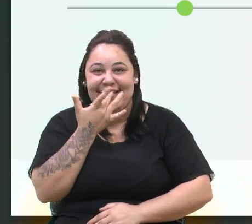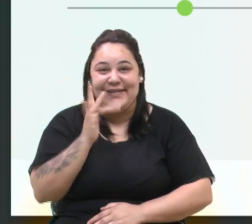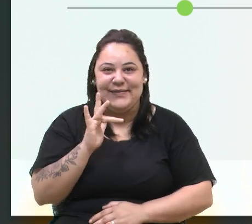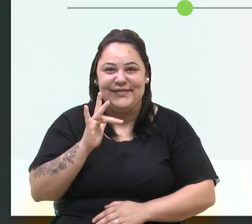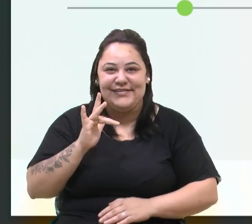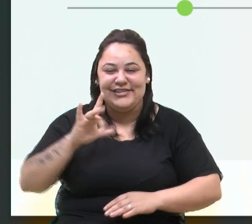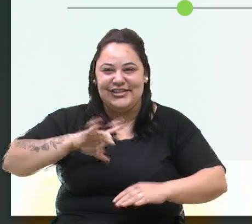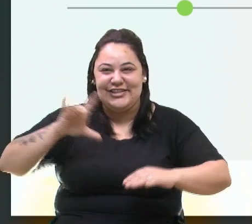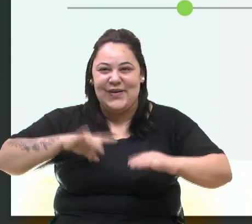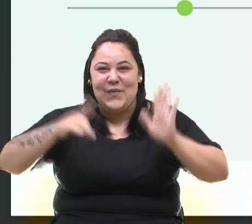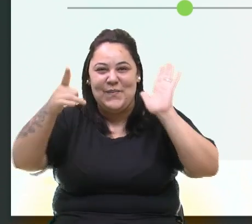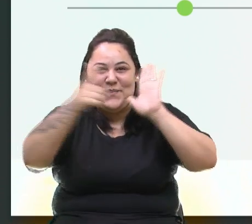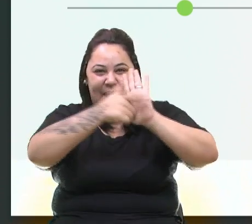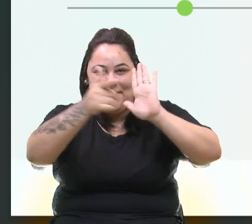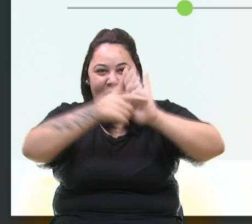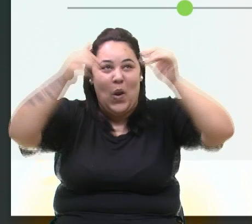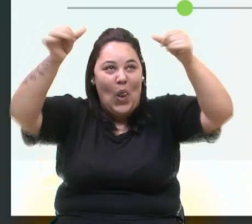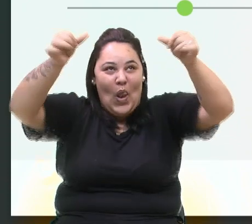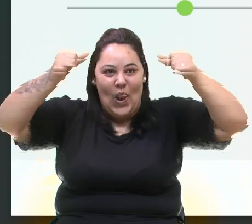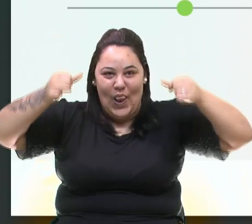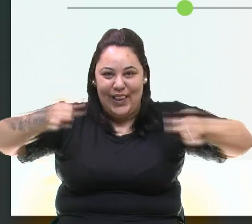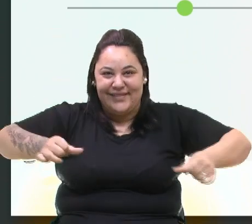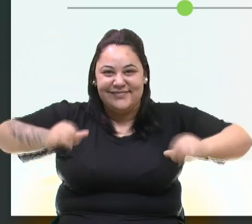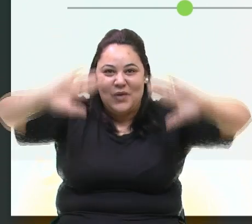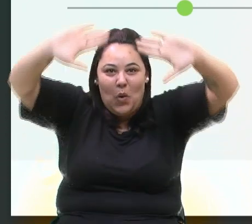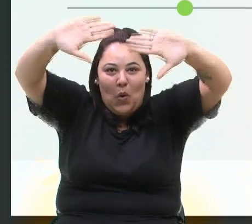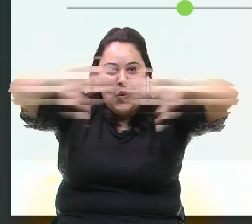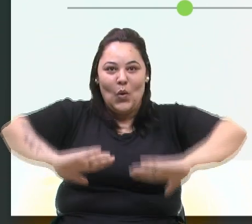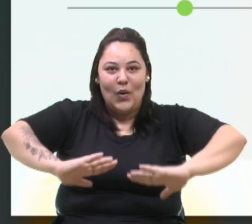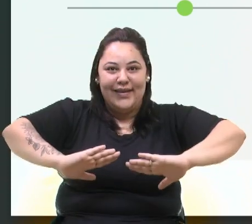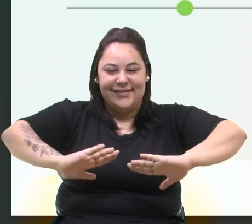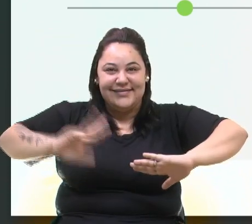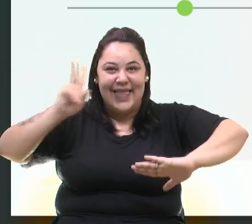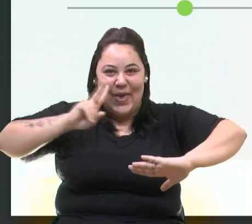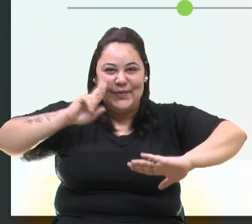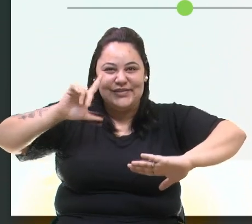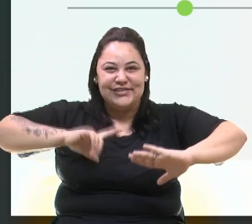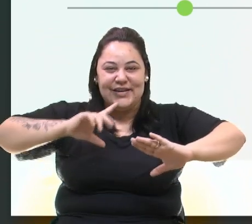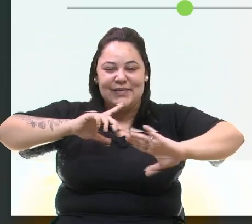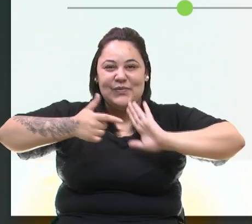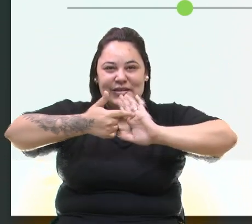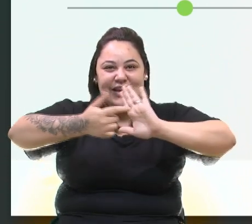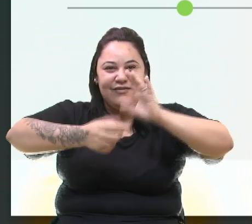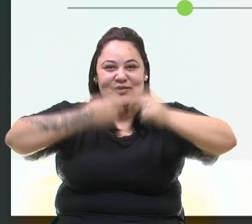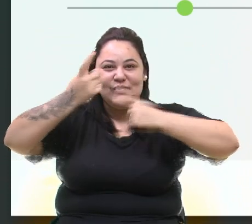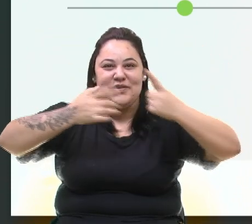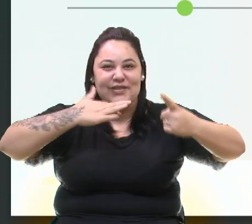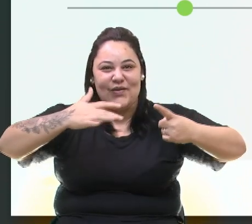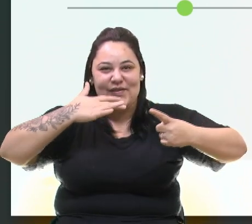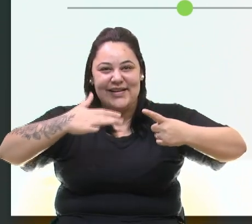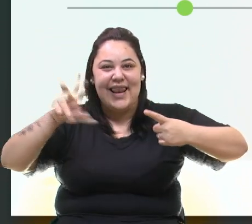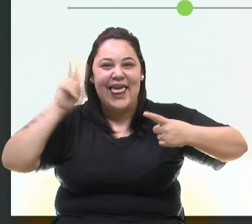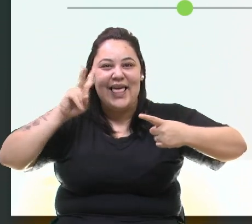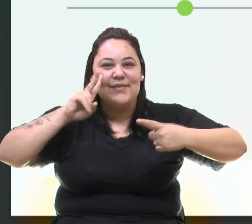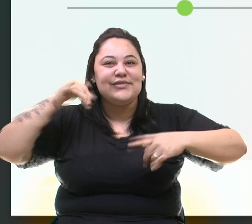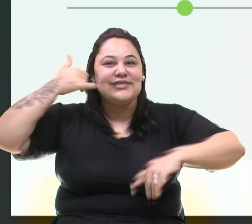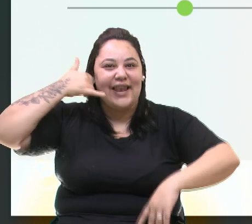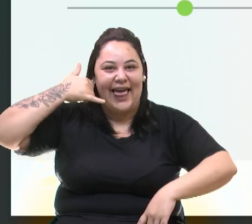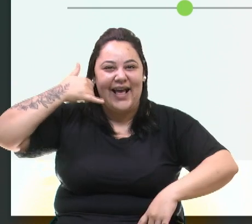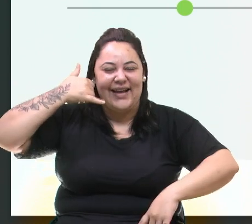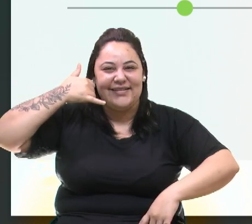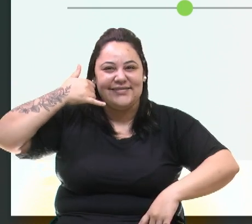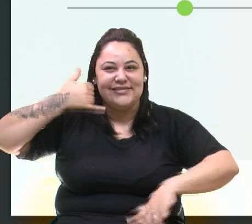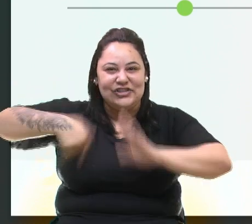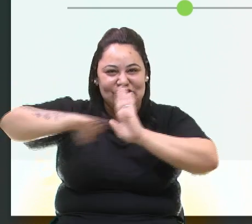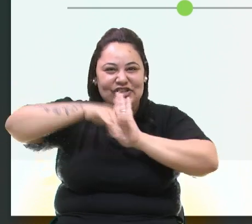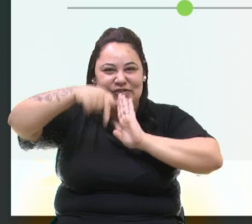papel celofane, né? Tinha não lembro o termo, isso, que tornava ela com algumas cores. Vocês lembram do celular? Quando o celular